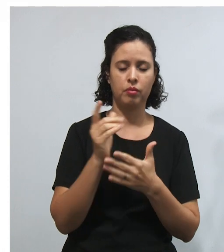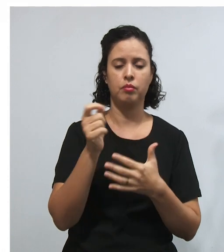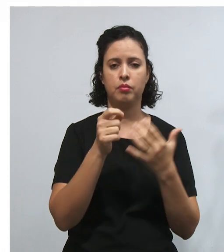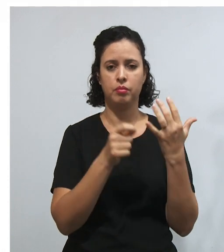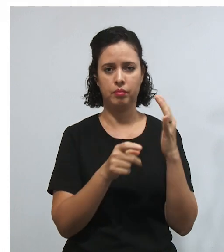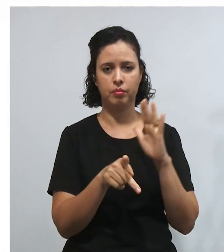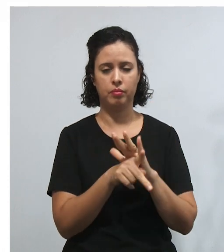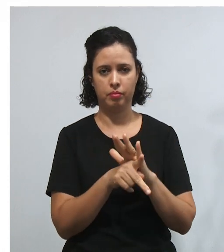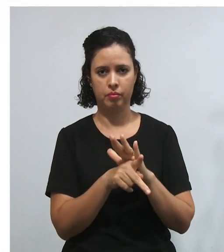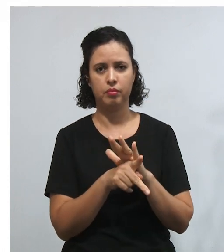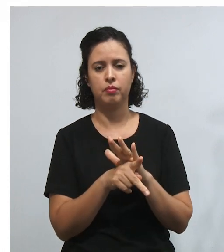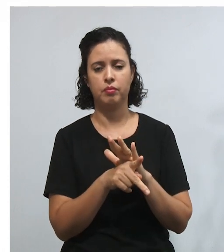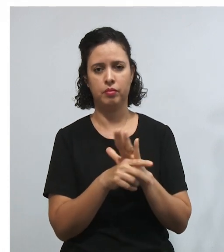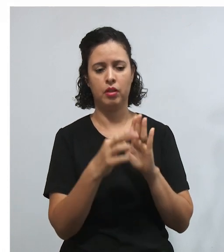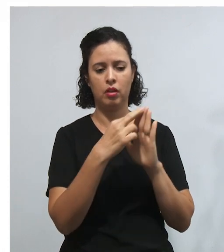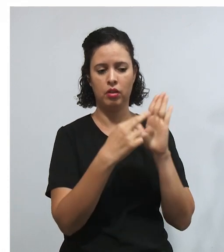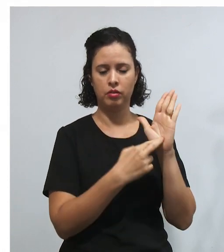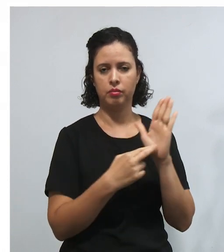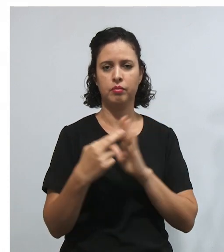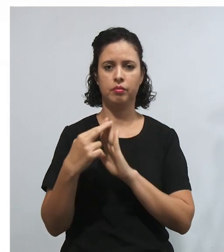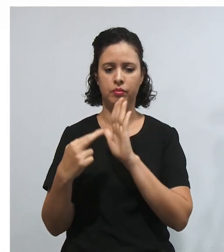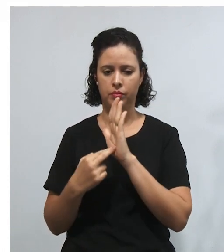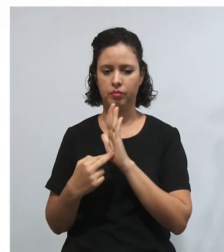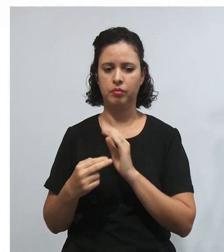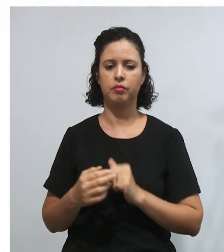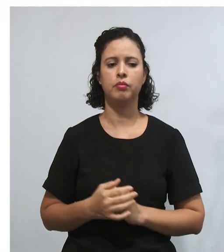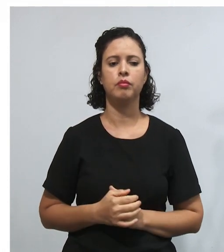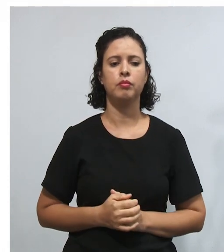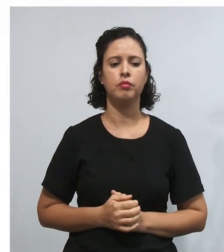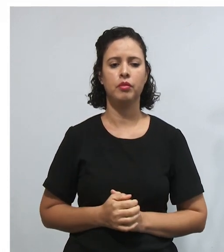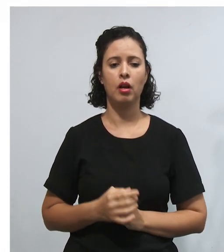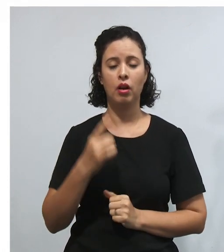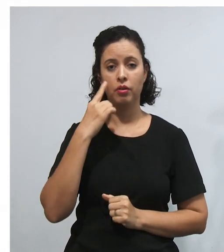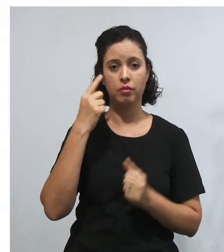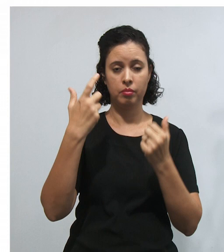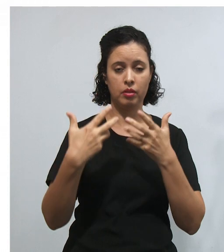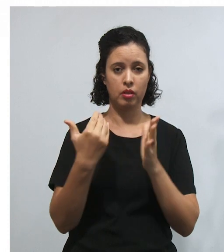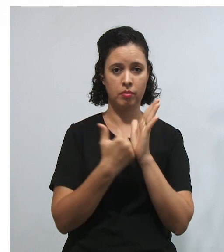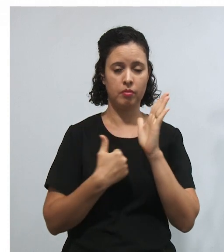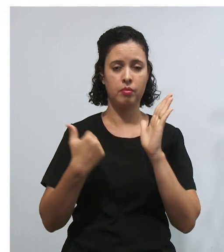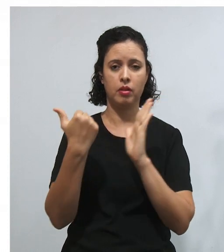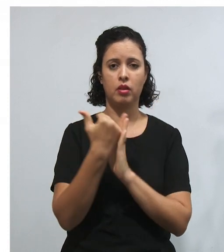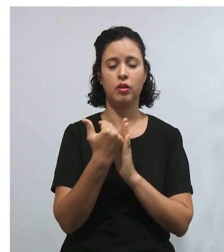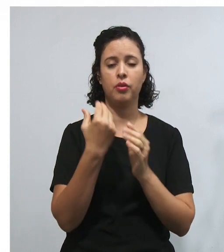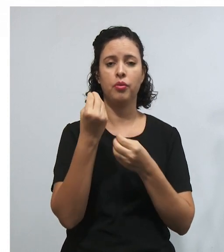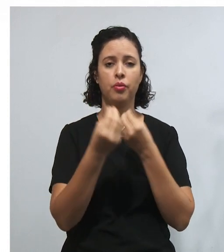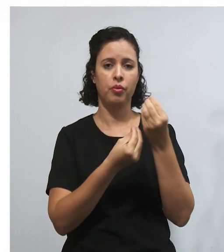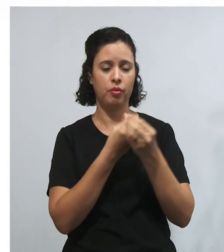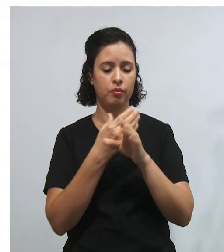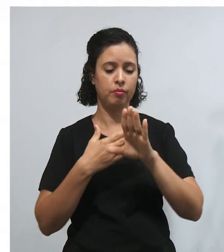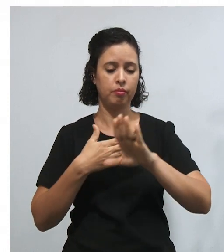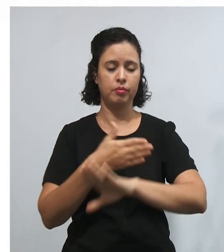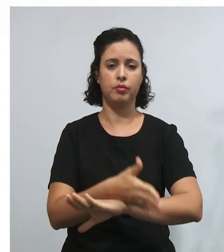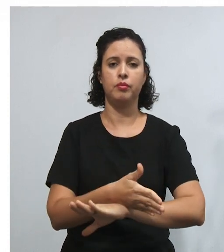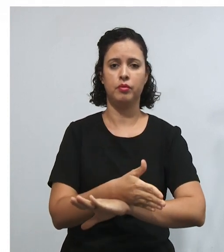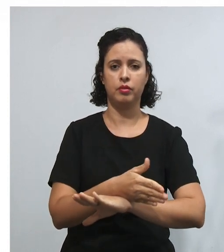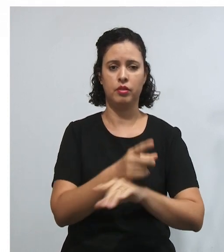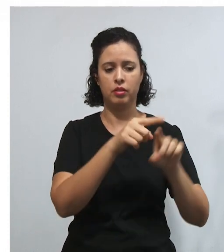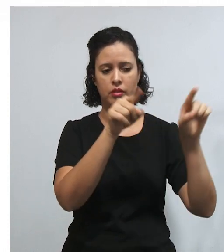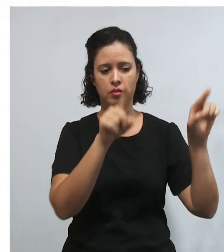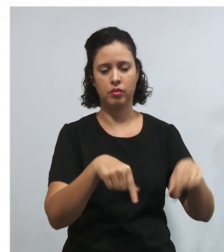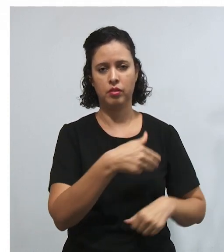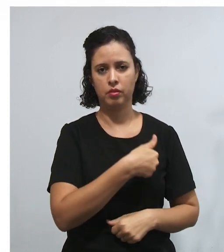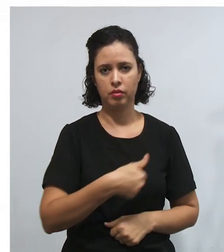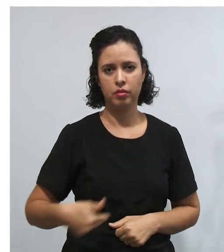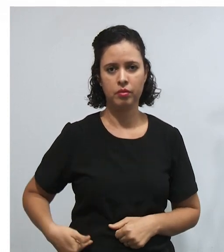alguns requisitos dos regimes, tá ok? E aqui vamos falar um pouquinho sobre as condições de ingresso dos servidores públicos,